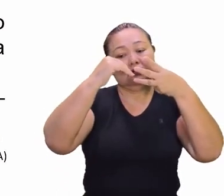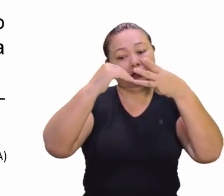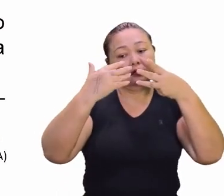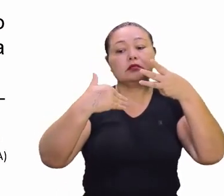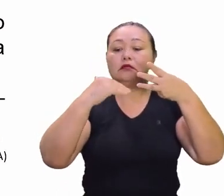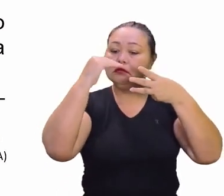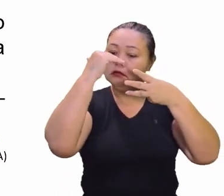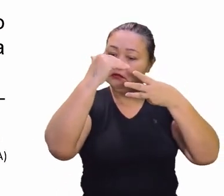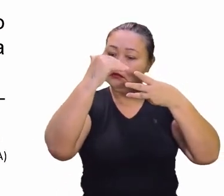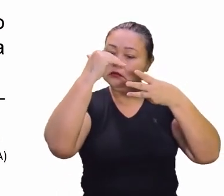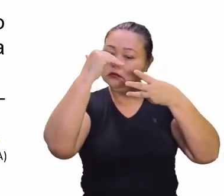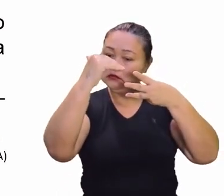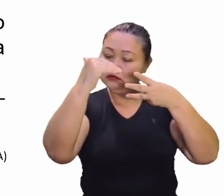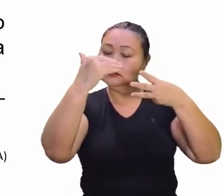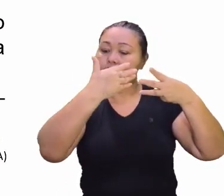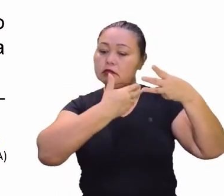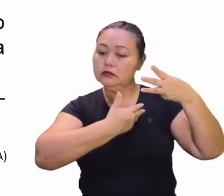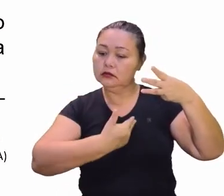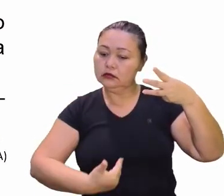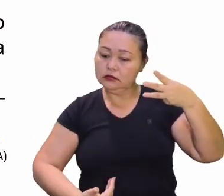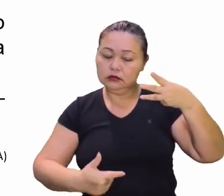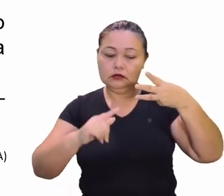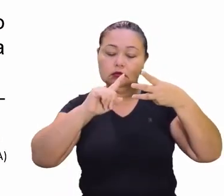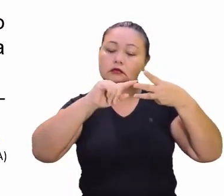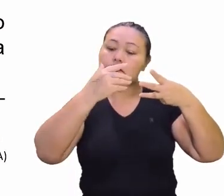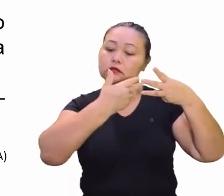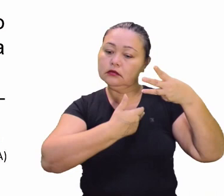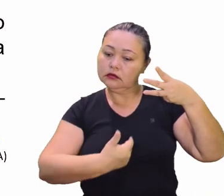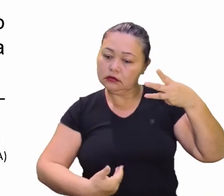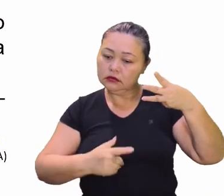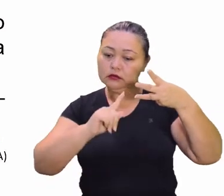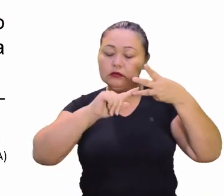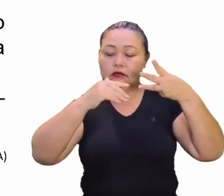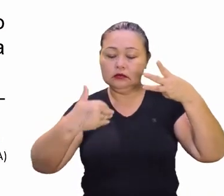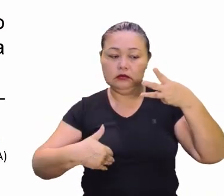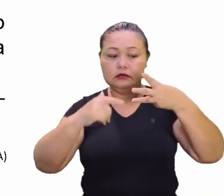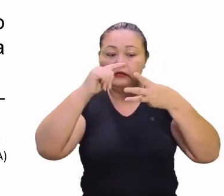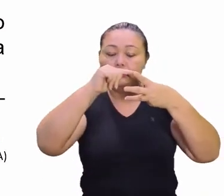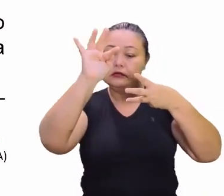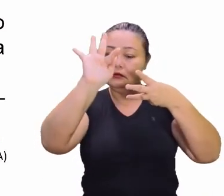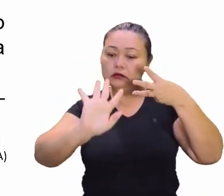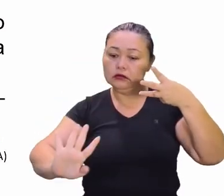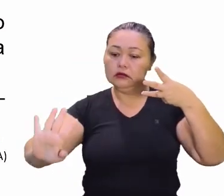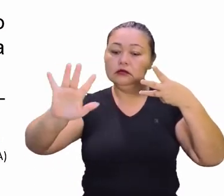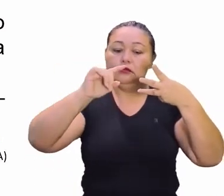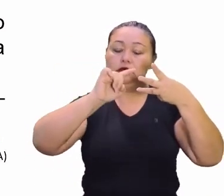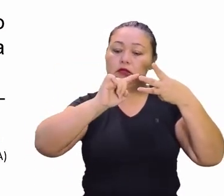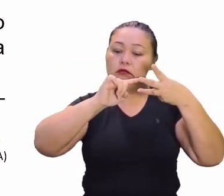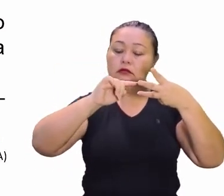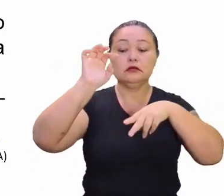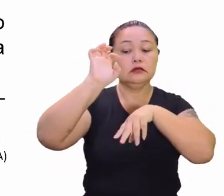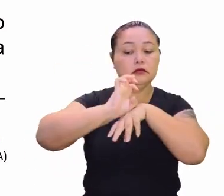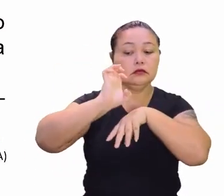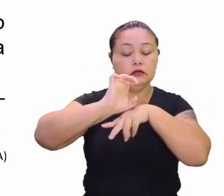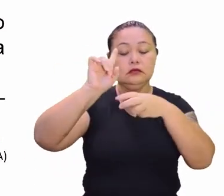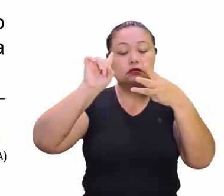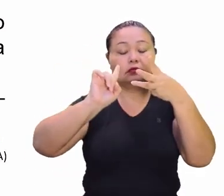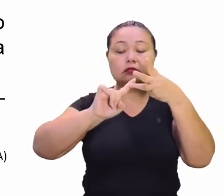governo. Exatamente, né? A União, o Estado e o município de Porto Velho. Muito